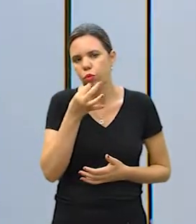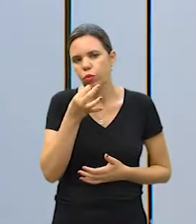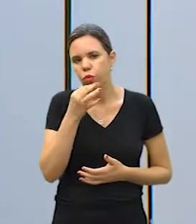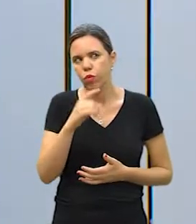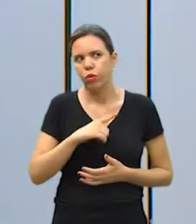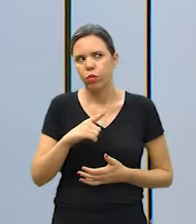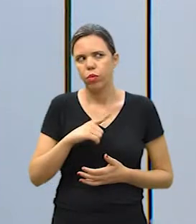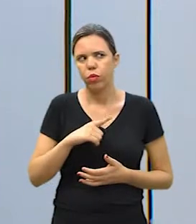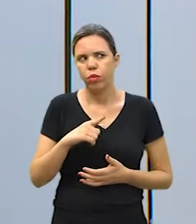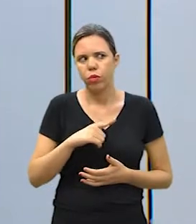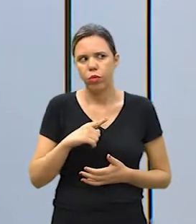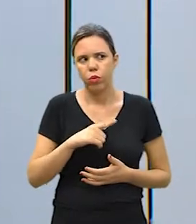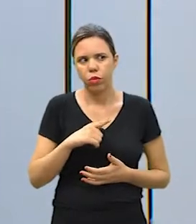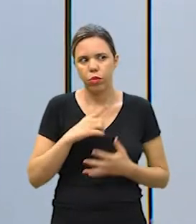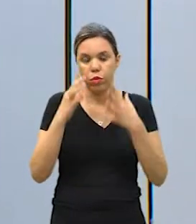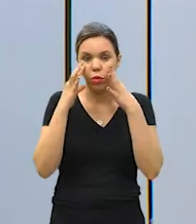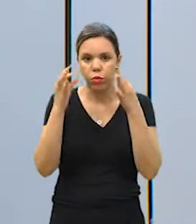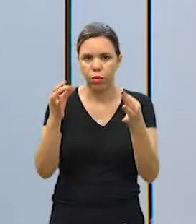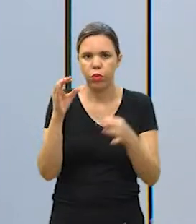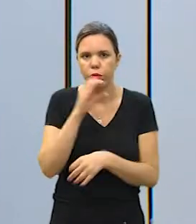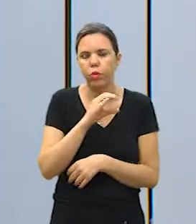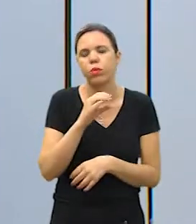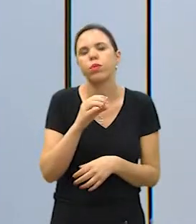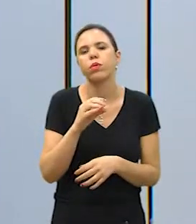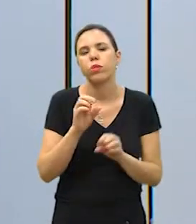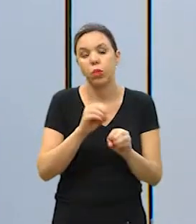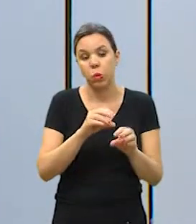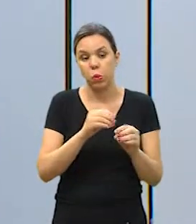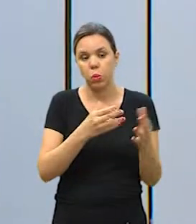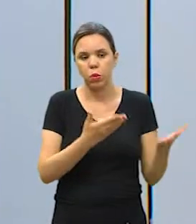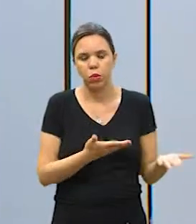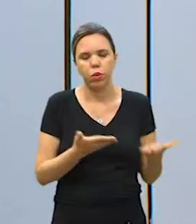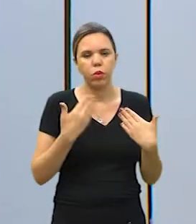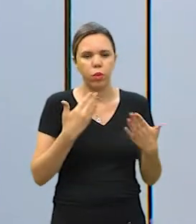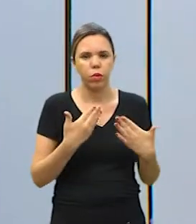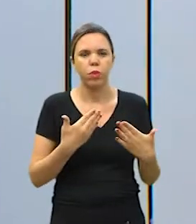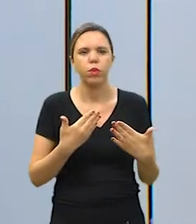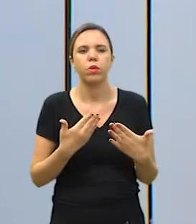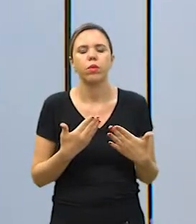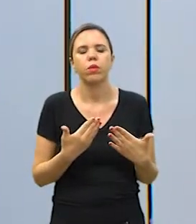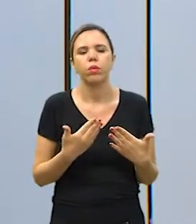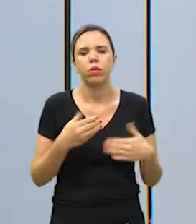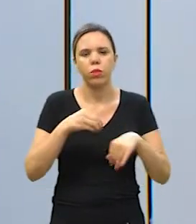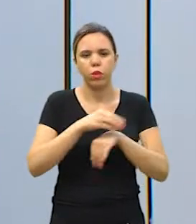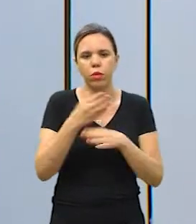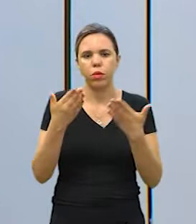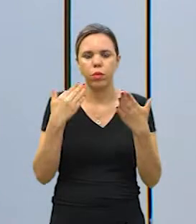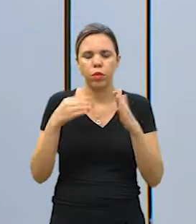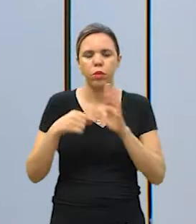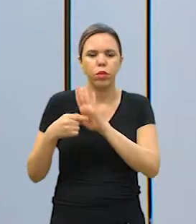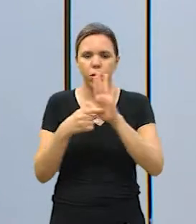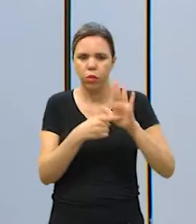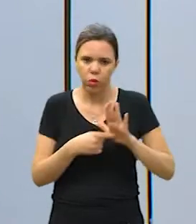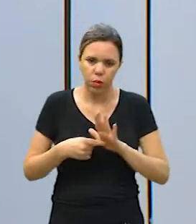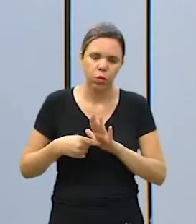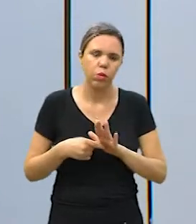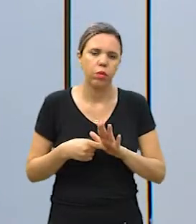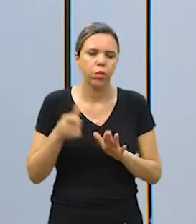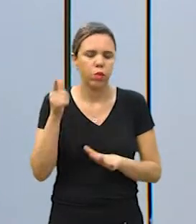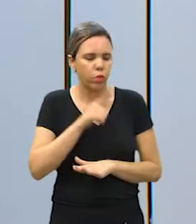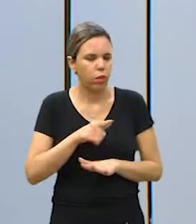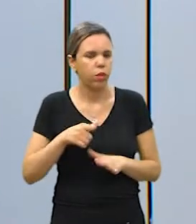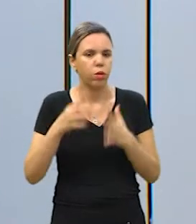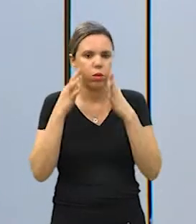a gente tem que se atentar urgente para a questão da educação, debater, trazer à tona essa discussão para ver se a